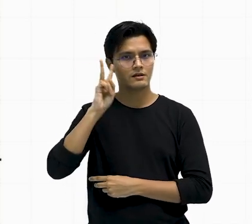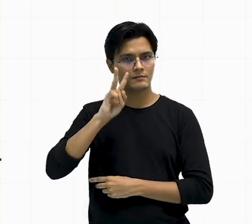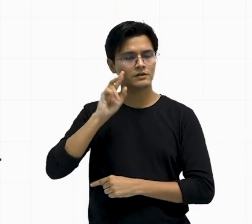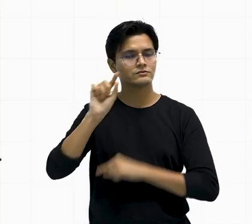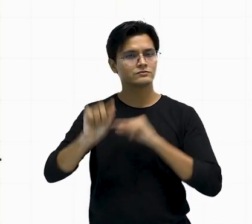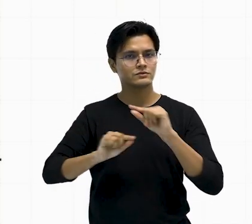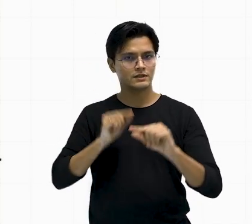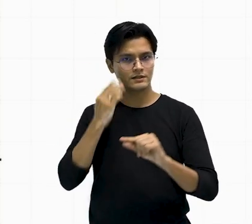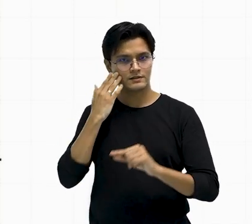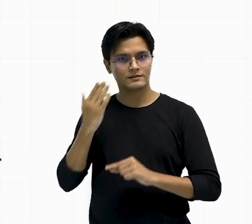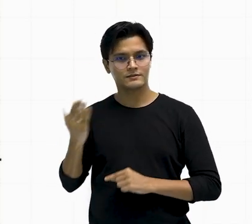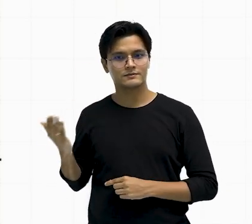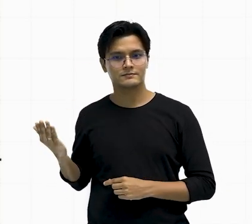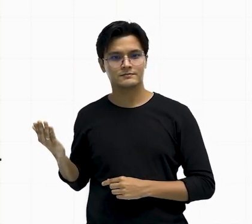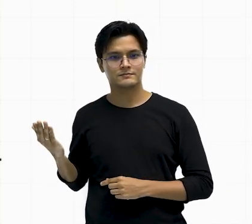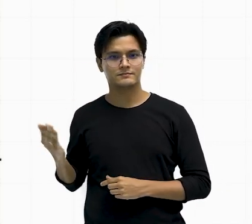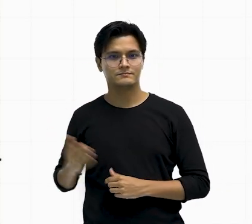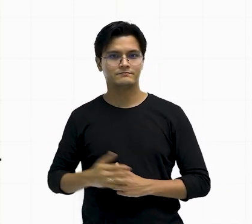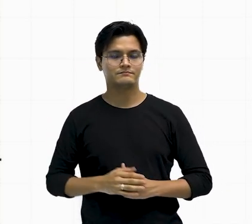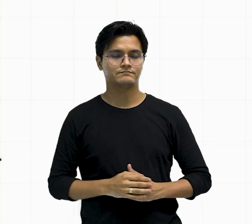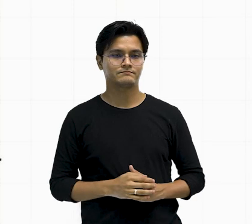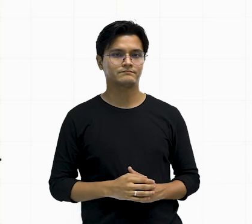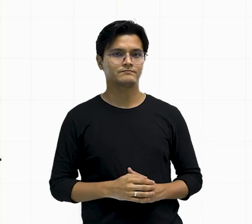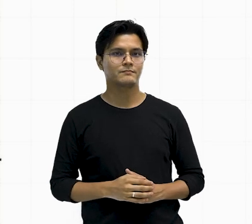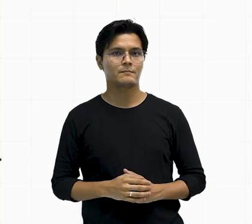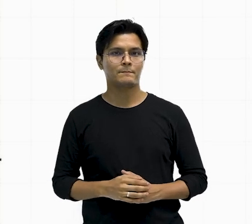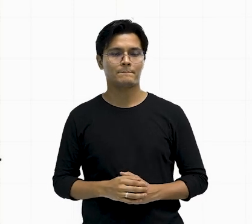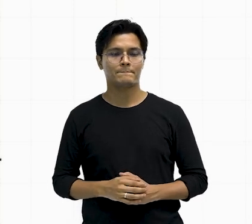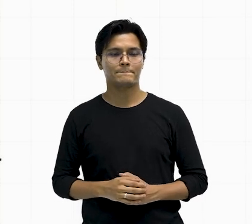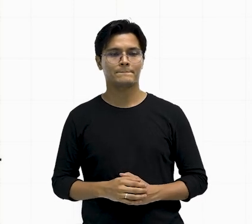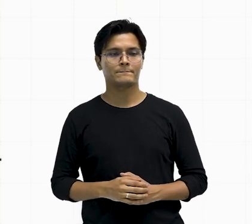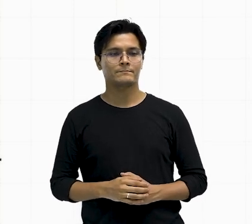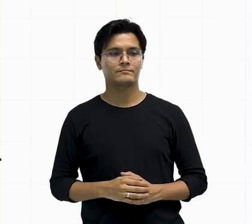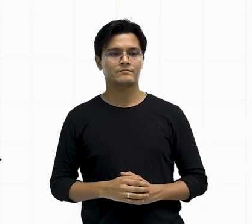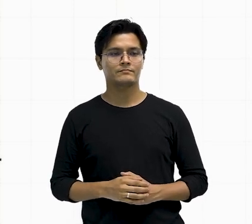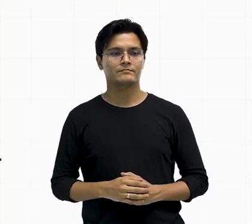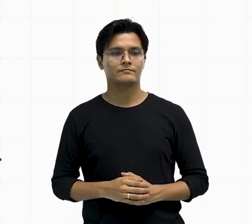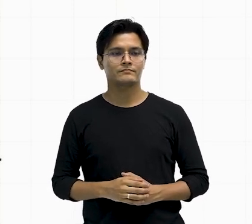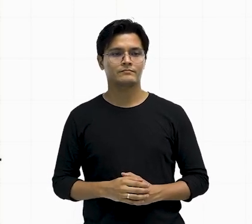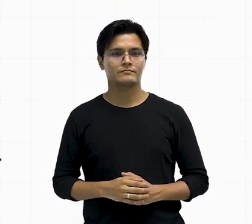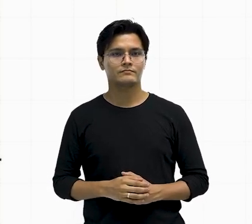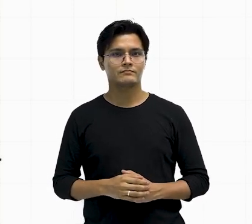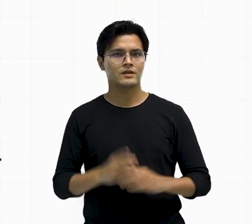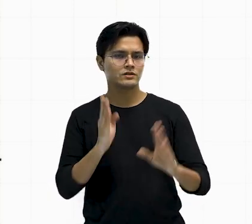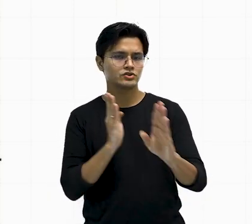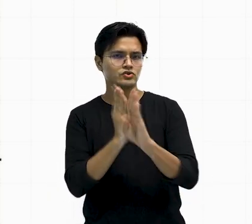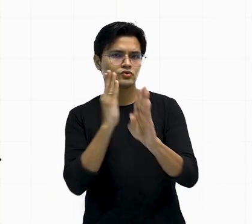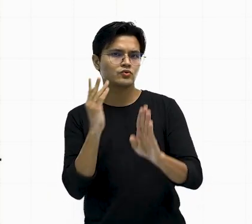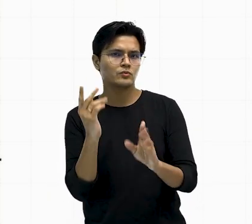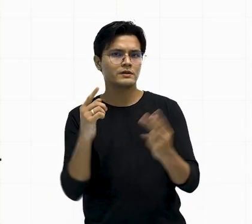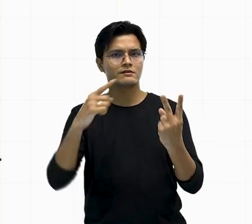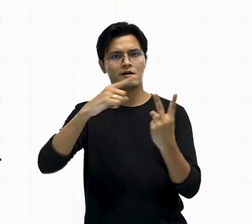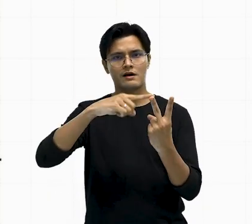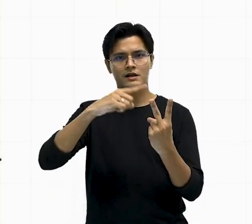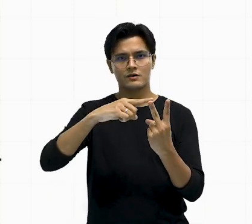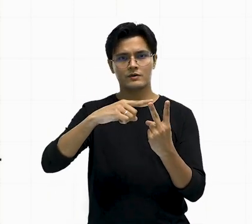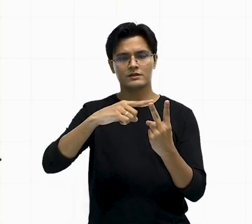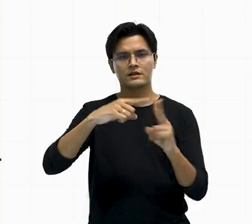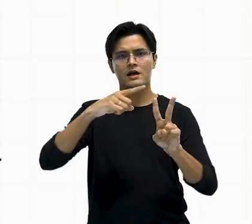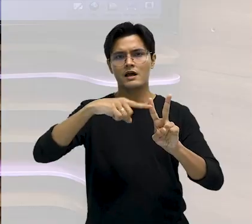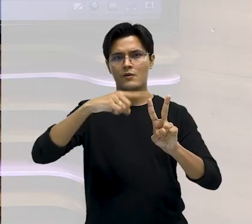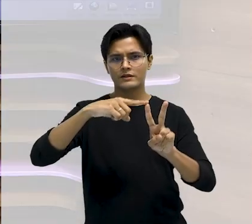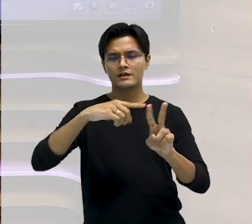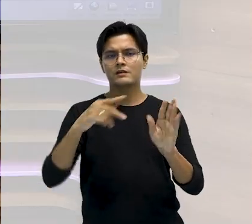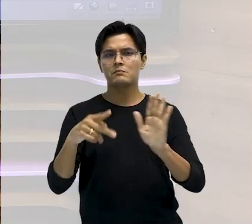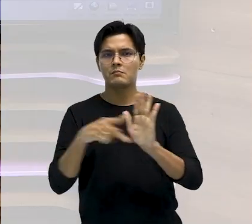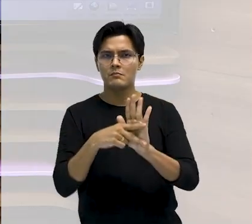seguinte, pessoal, quando você vai determinar a raiz quadrada de um valor, onde essa raiz